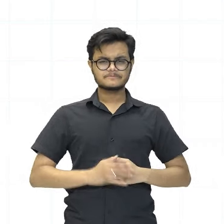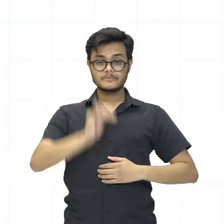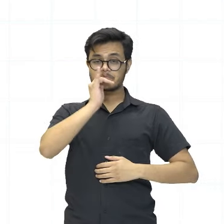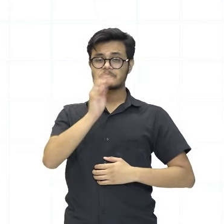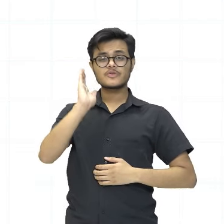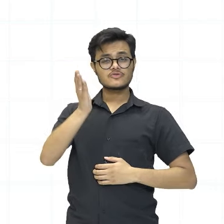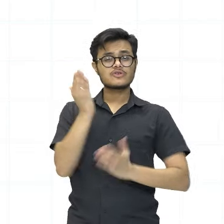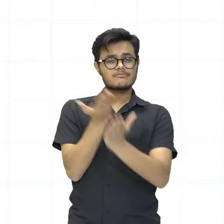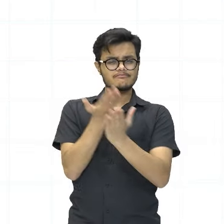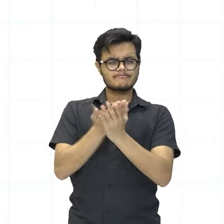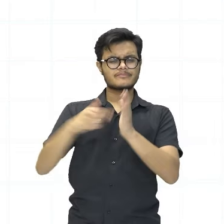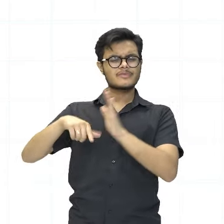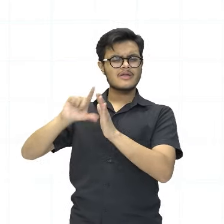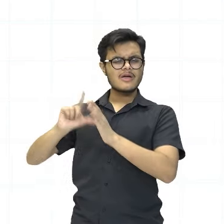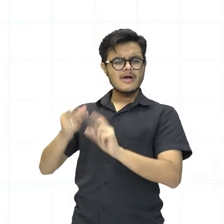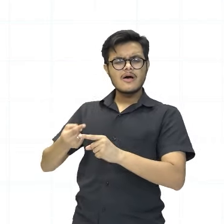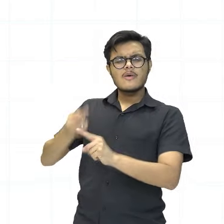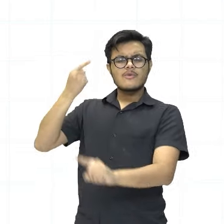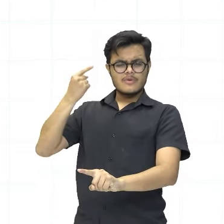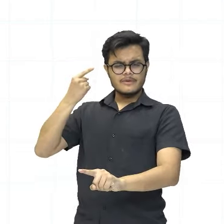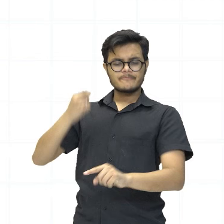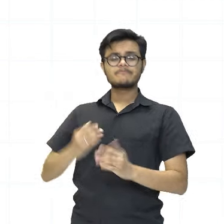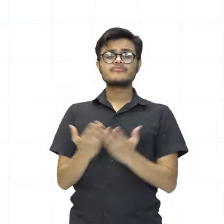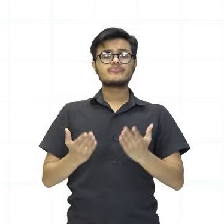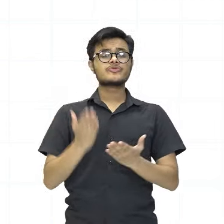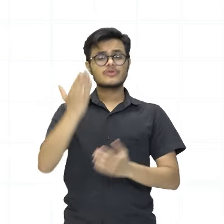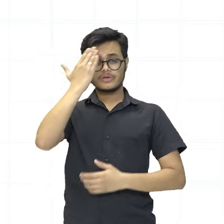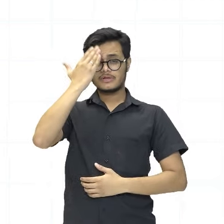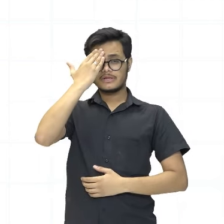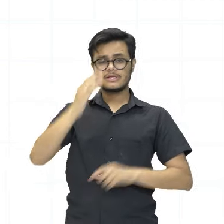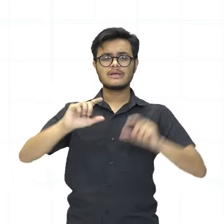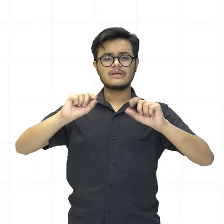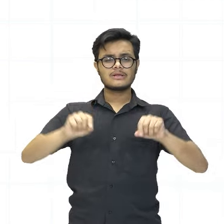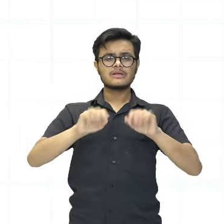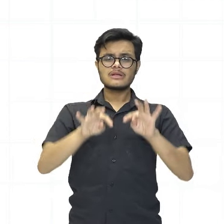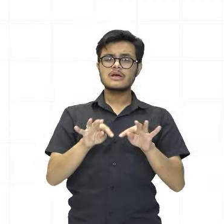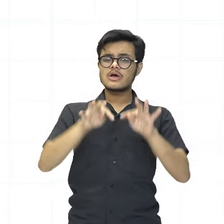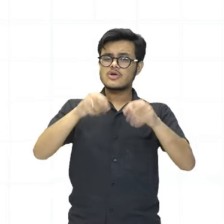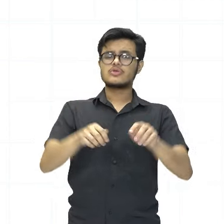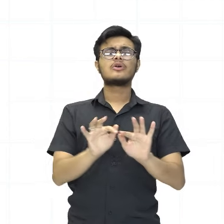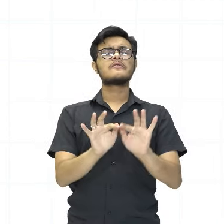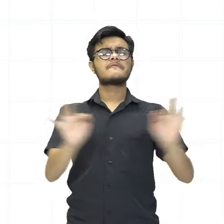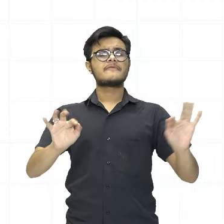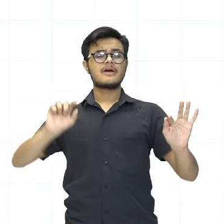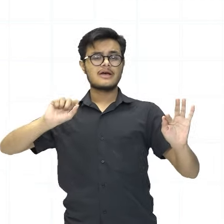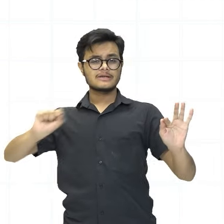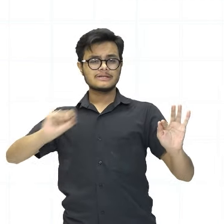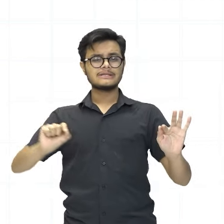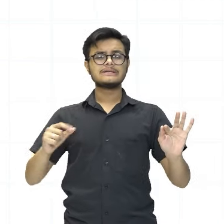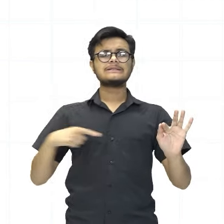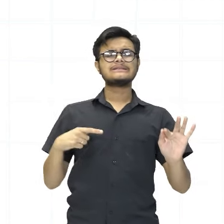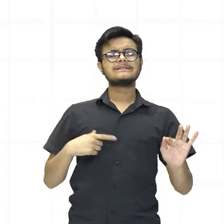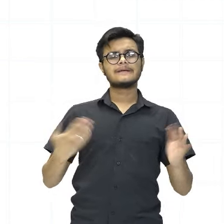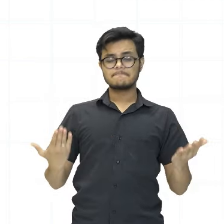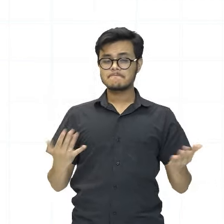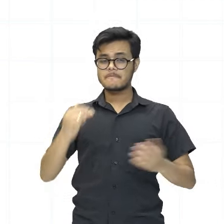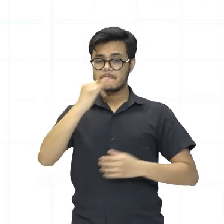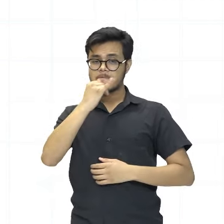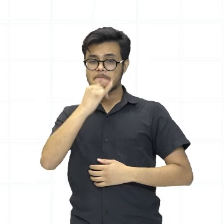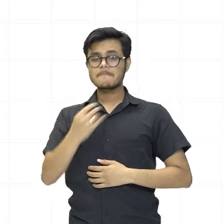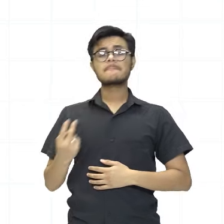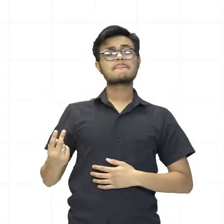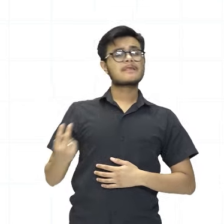deste módulo e aqui nós iremos reforçar nós já aprendemos que toda a oração é composta por